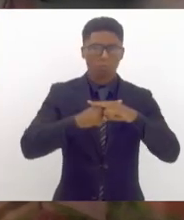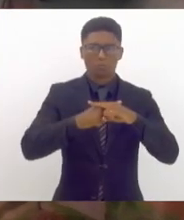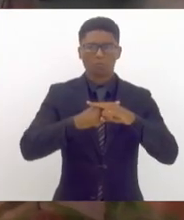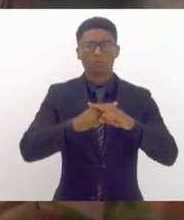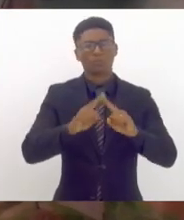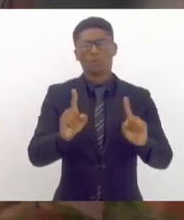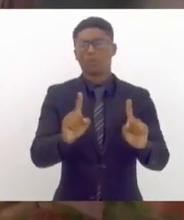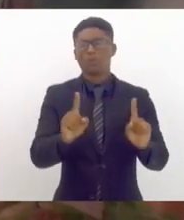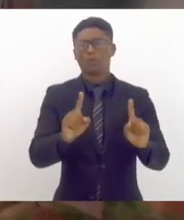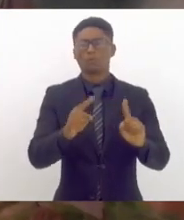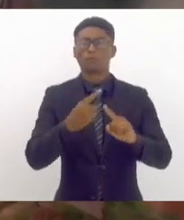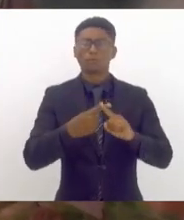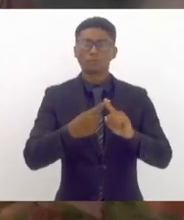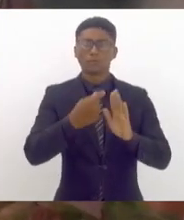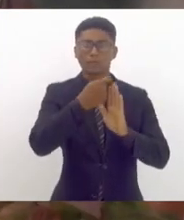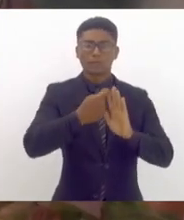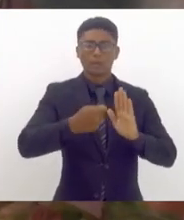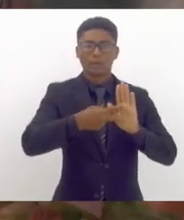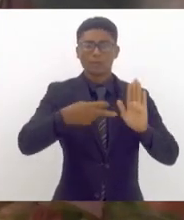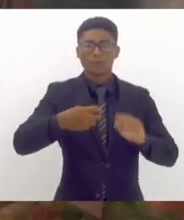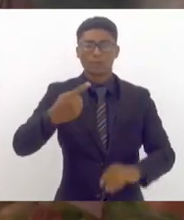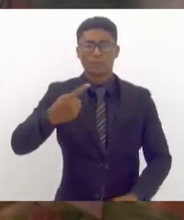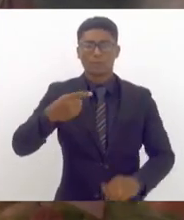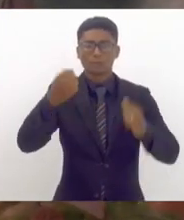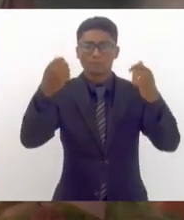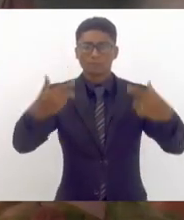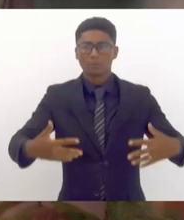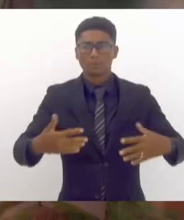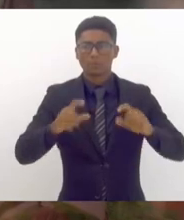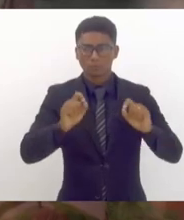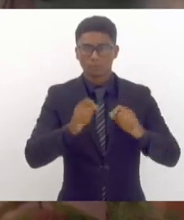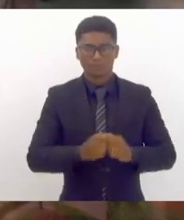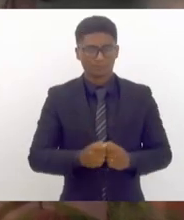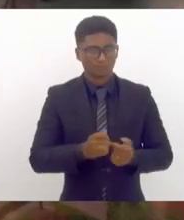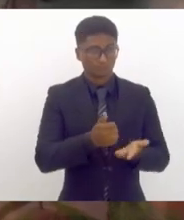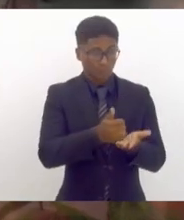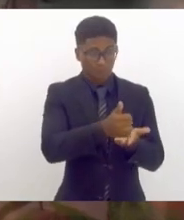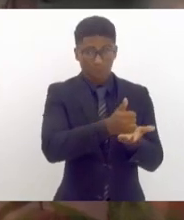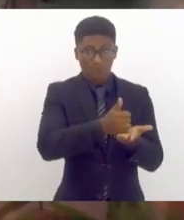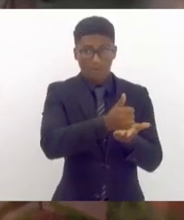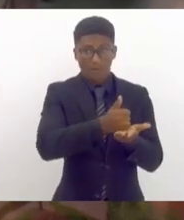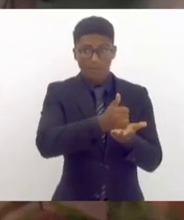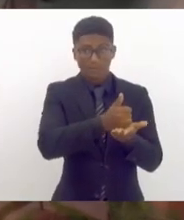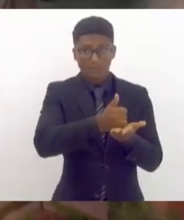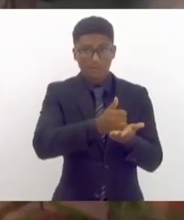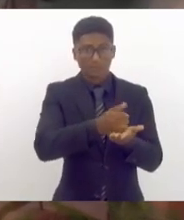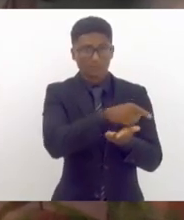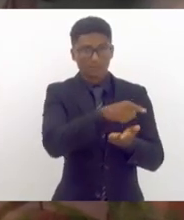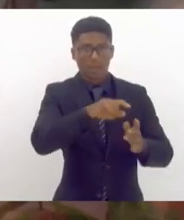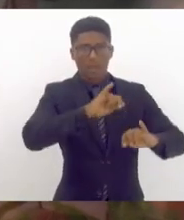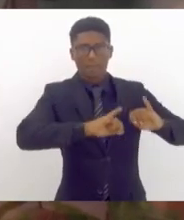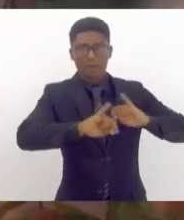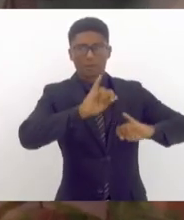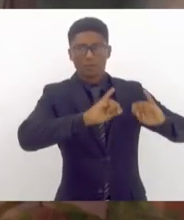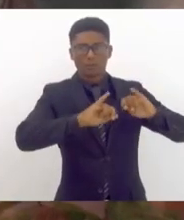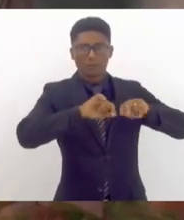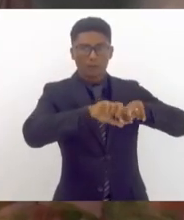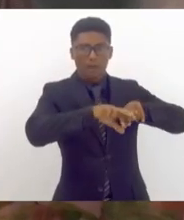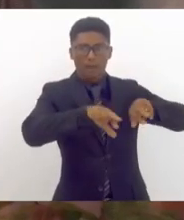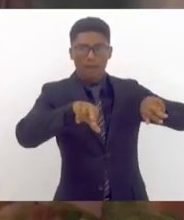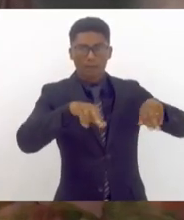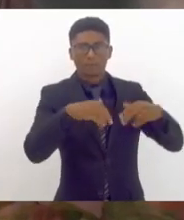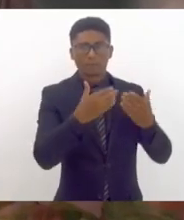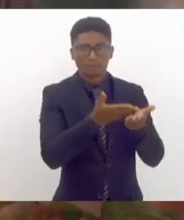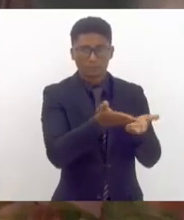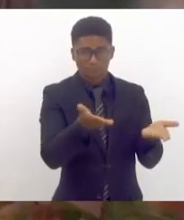final assim emendada, o artigo 1º, ficam as farmácias, drogarias, laboratórios e assemelhados